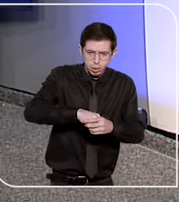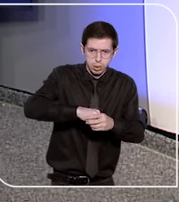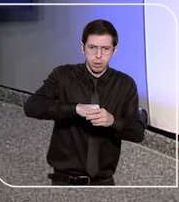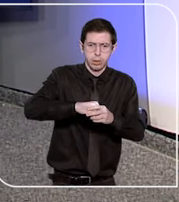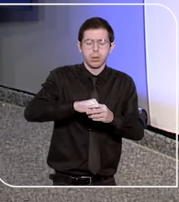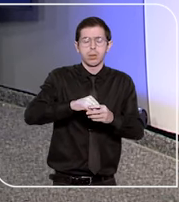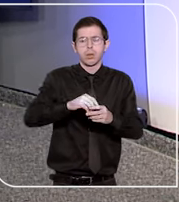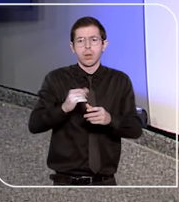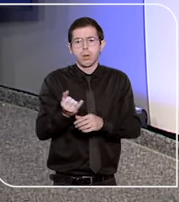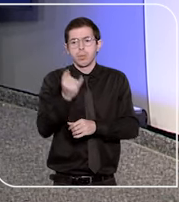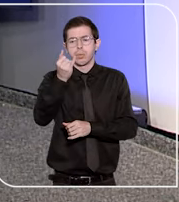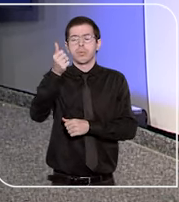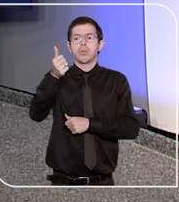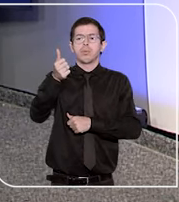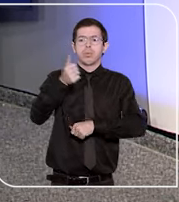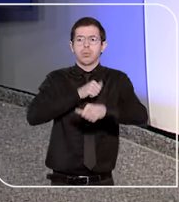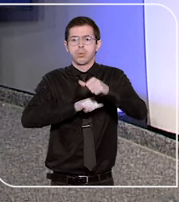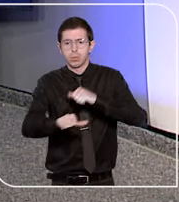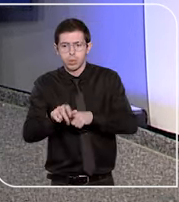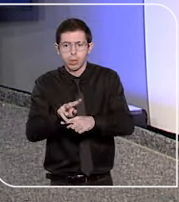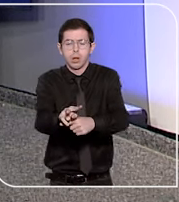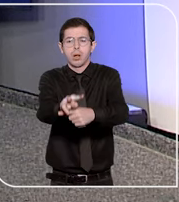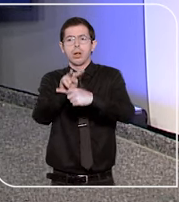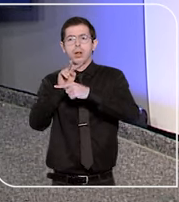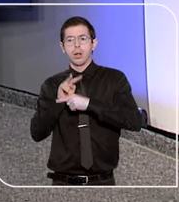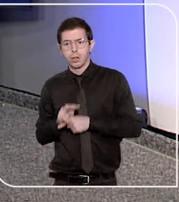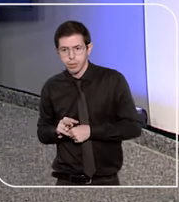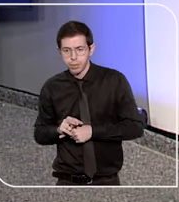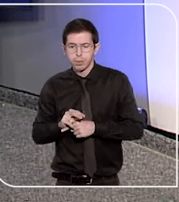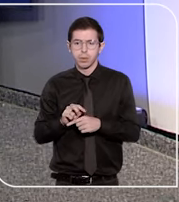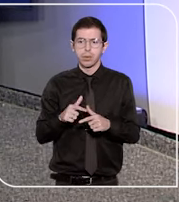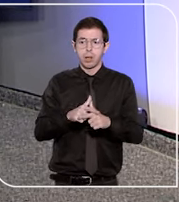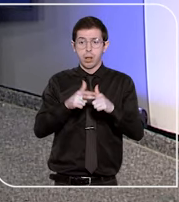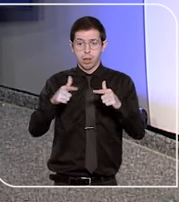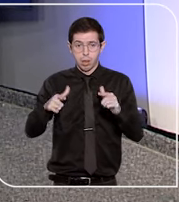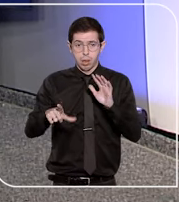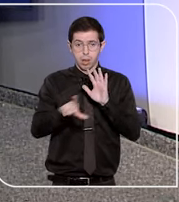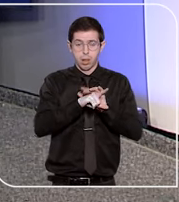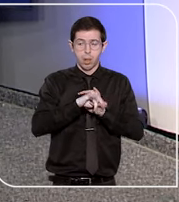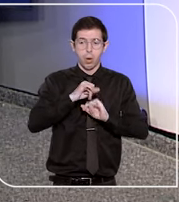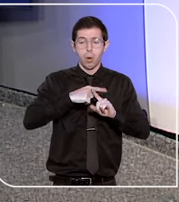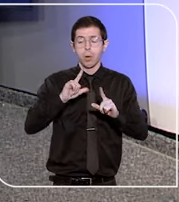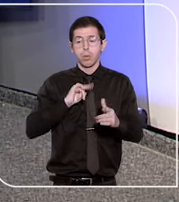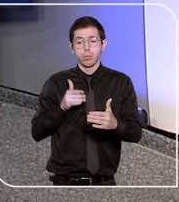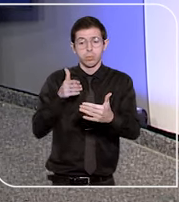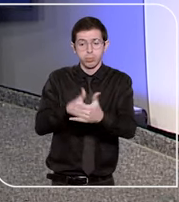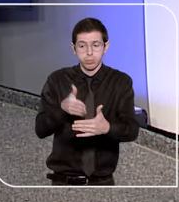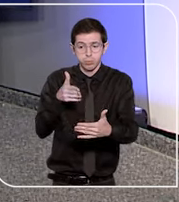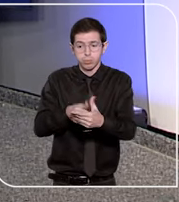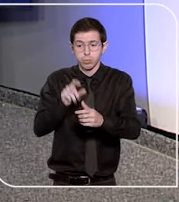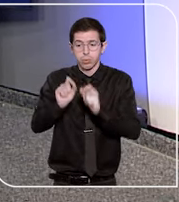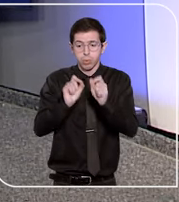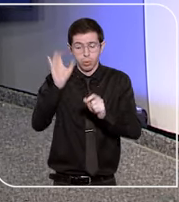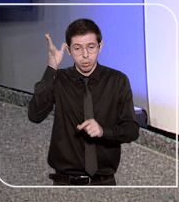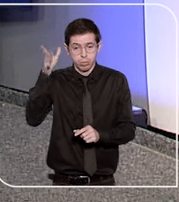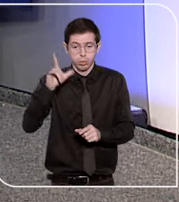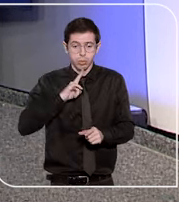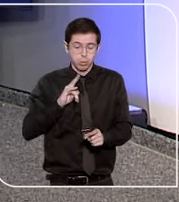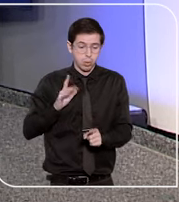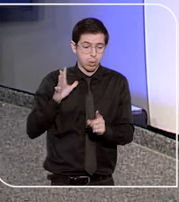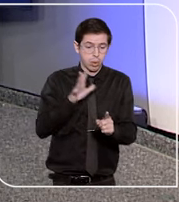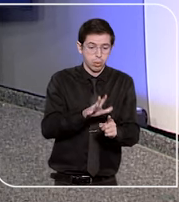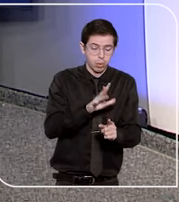do contraditório, ampla defesa, do devido processo legal, enfim, ou mesmo sobre esses limites da coisa julgada e dos efeitos do ato